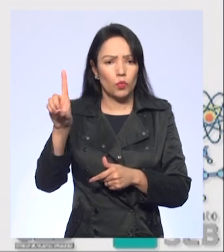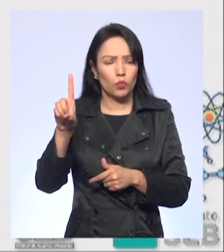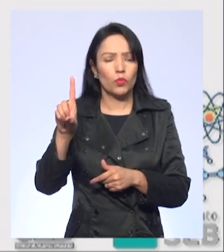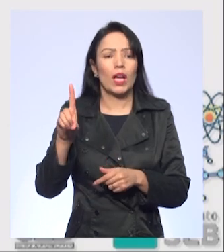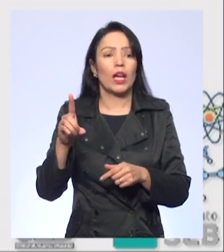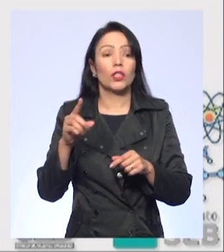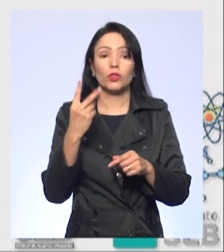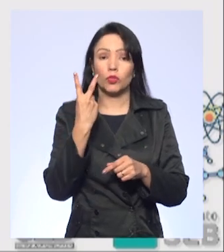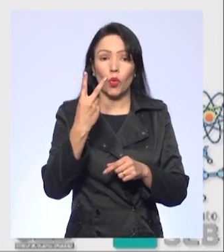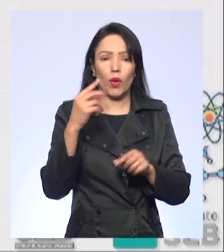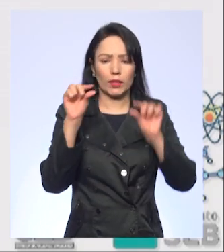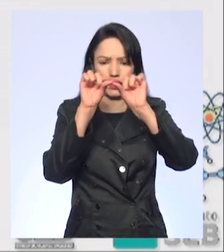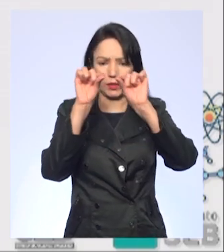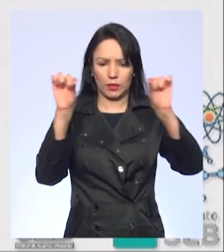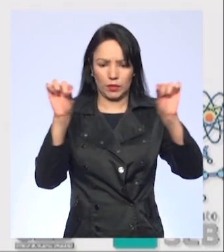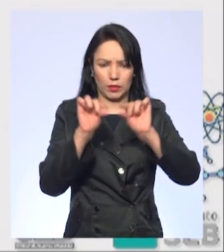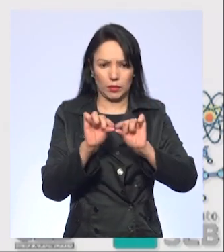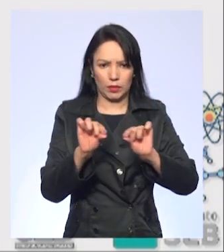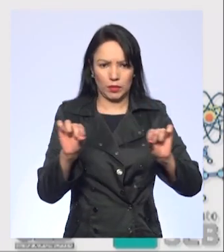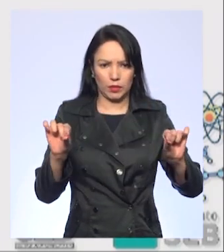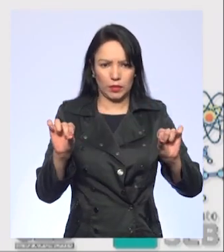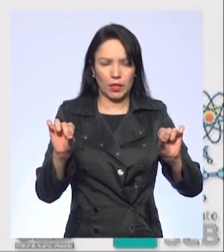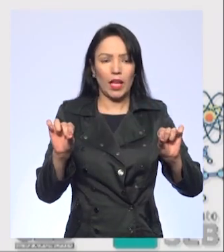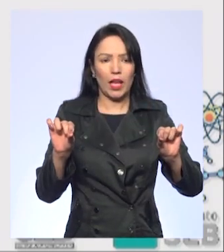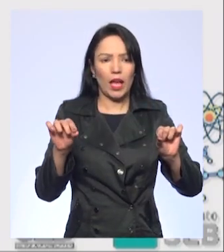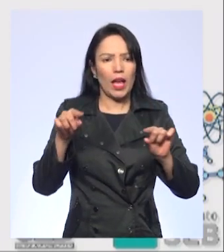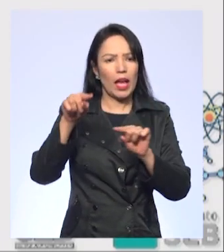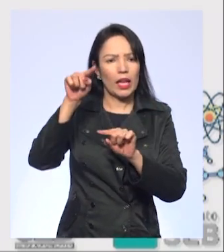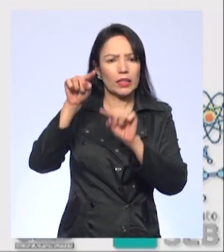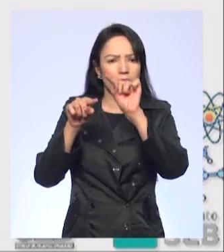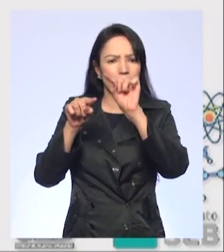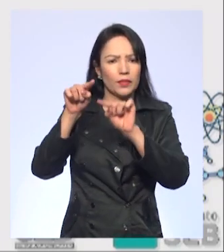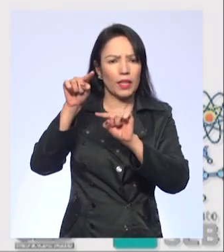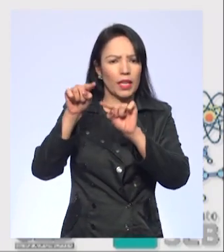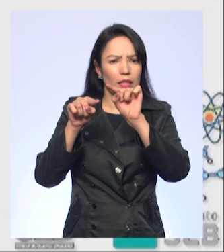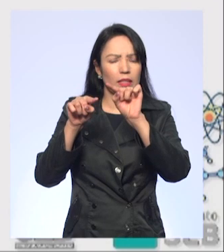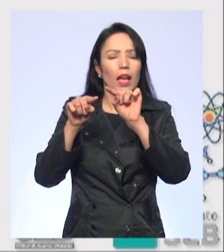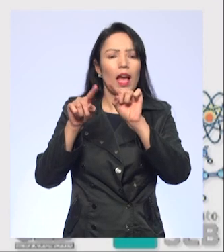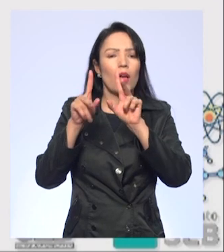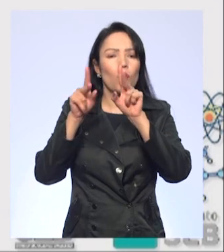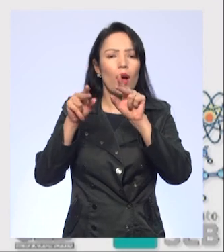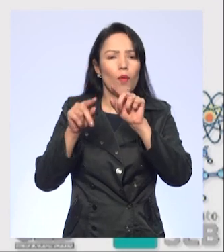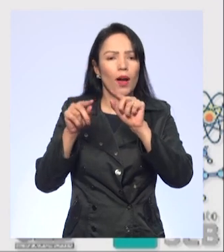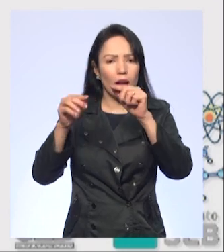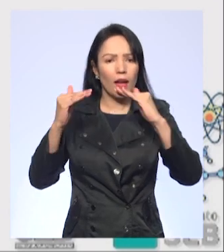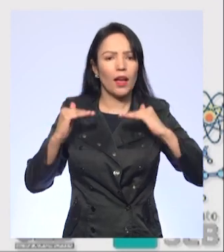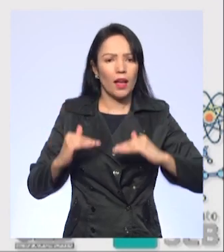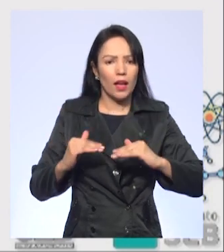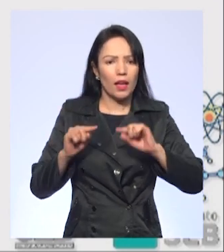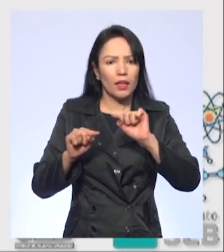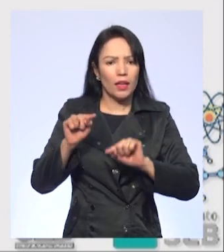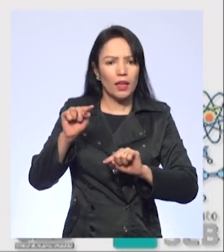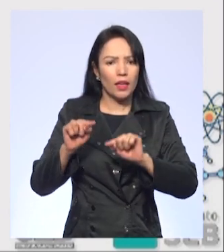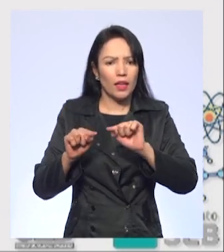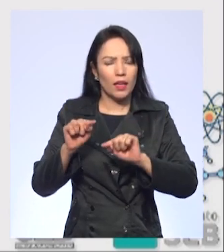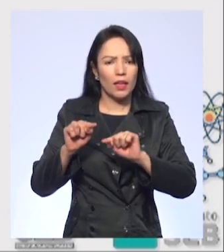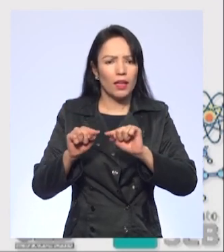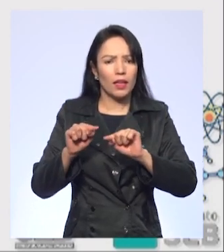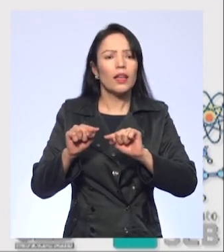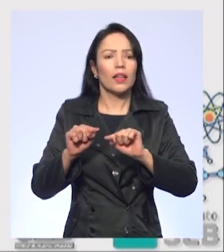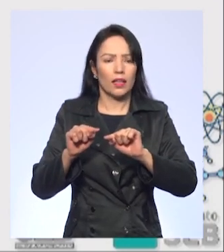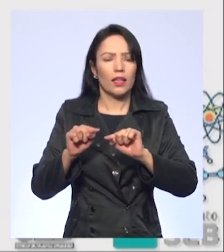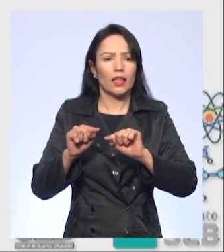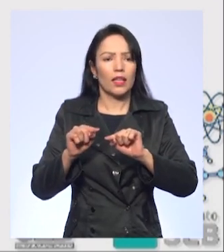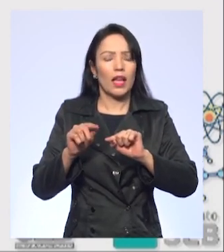uma transversal é igual à razão dos seus correspondentes. Sabe o que isso quer dizer? Que se eu pegar o segmento AB e dividir